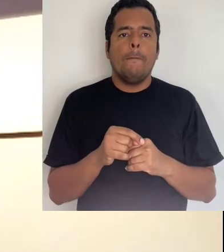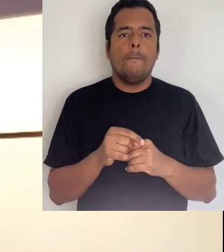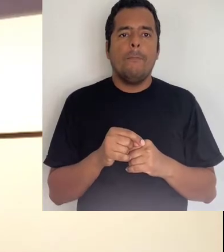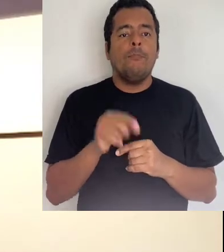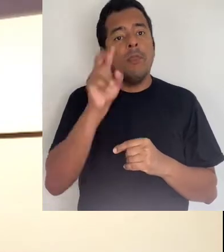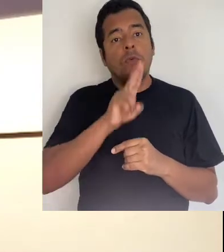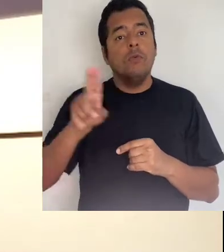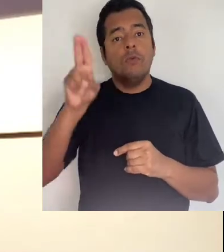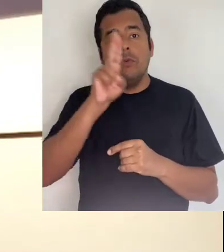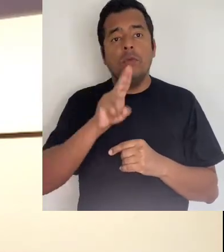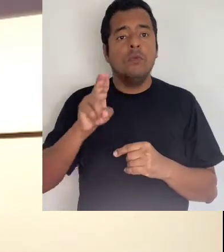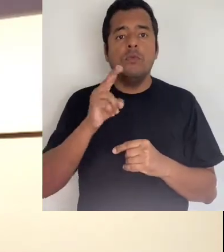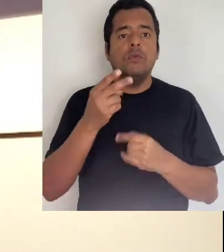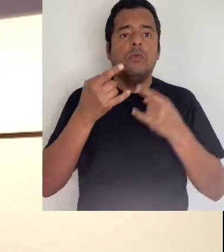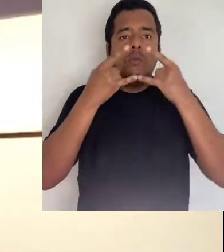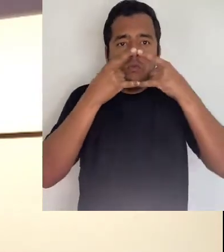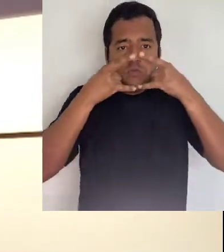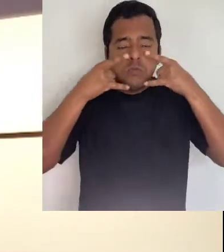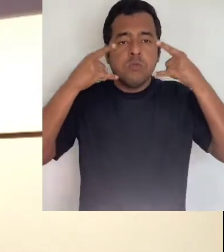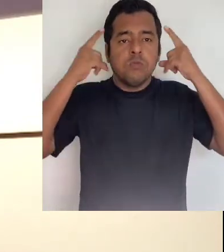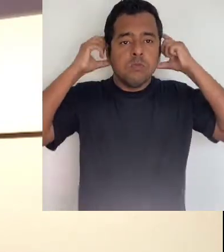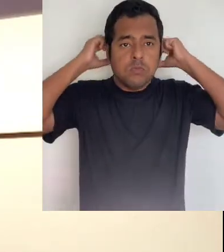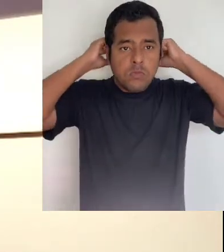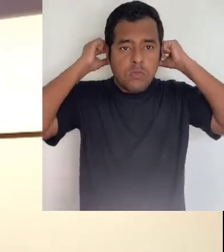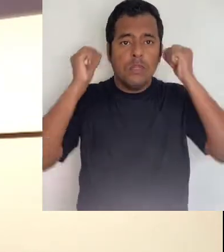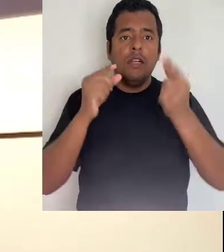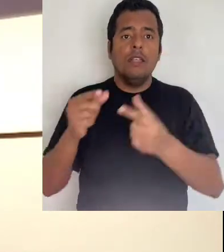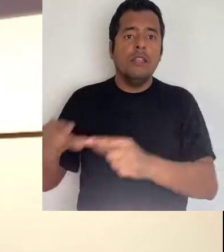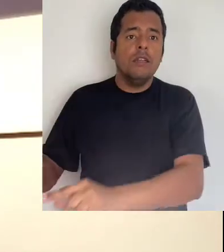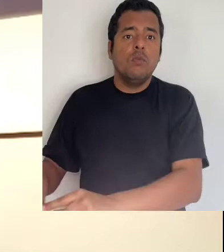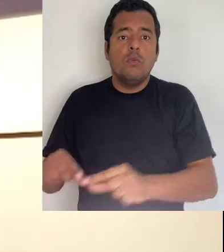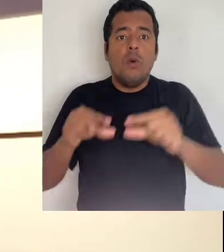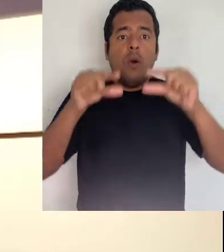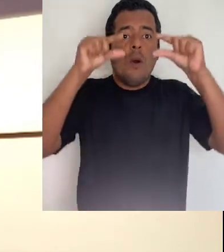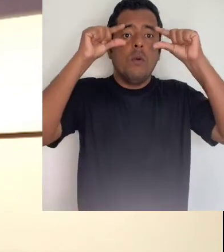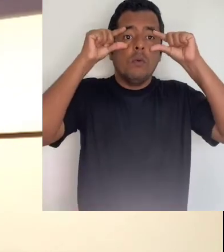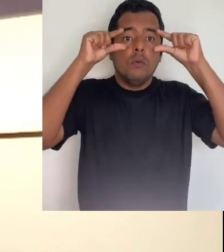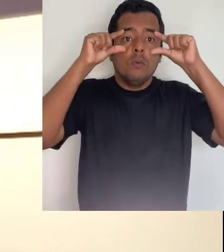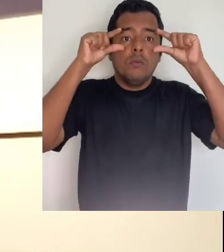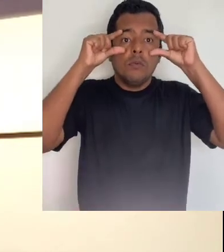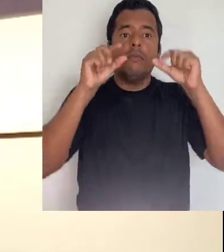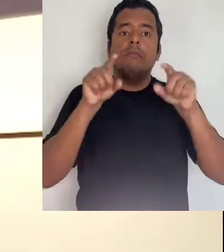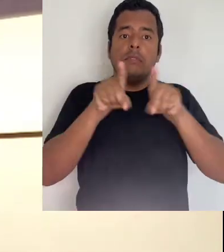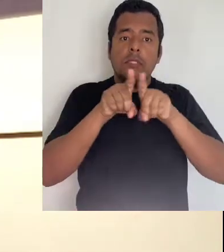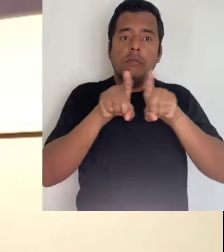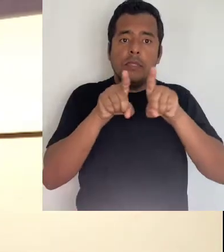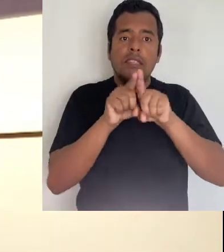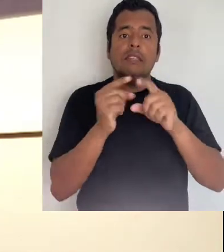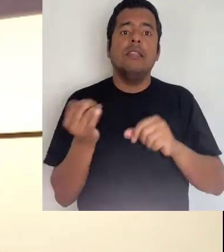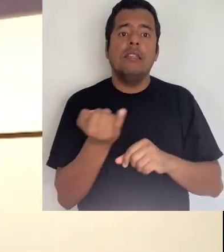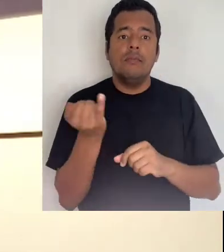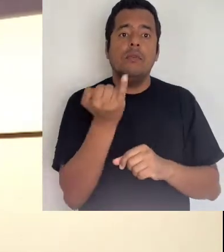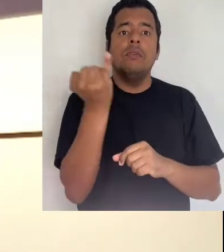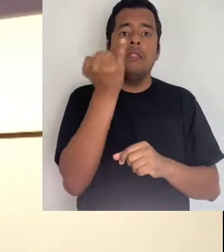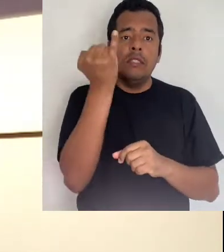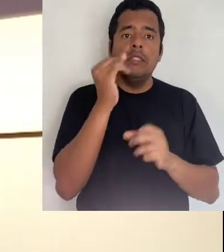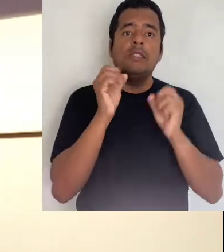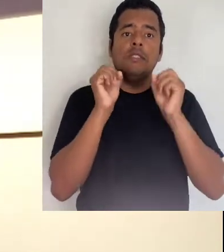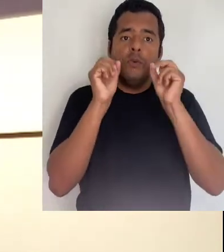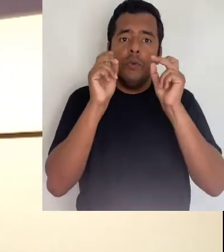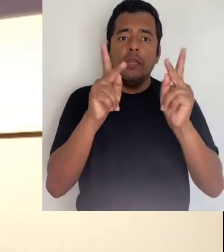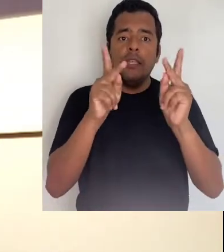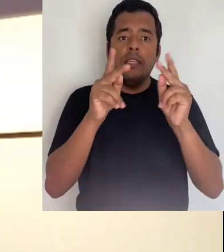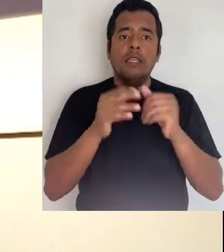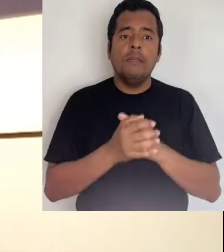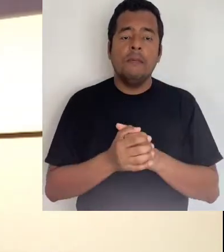é só enquanto trabalha com ácido, tá bom? Então, Colocamos a máscara, o